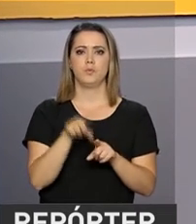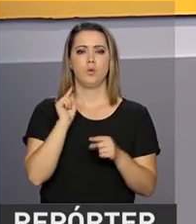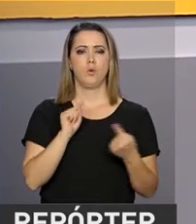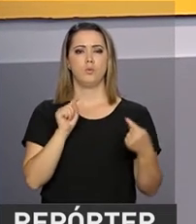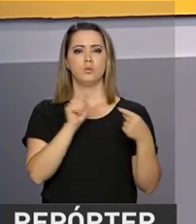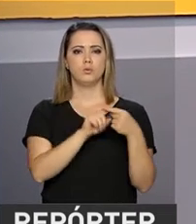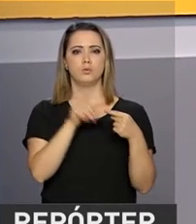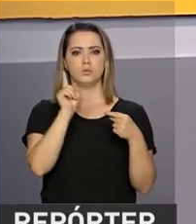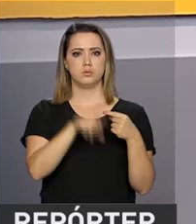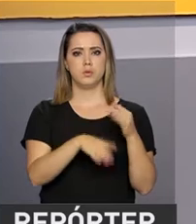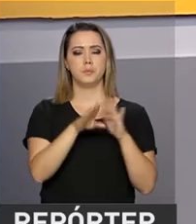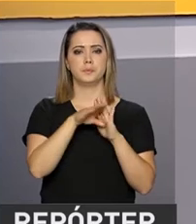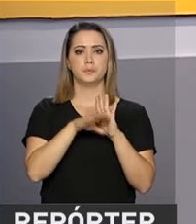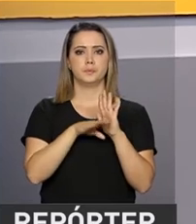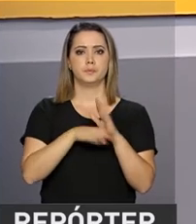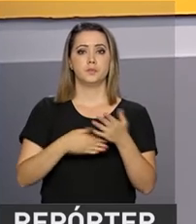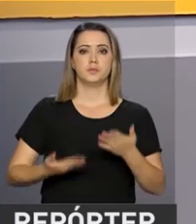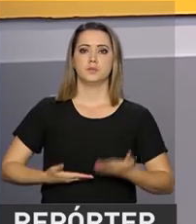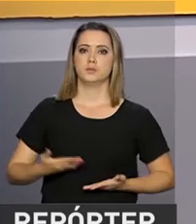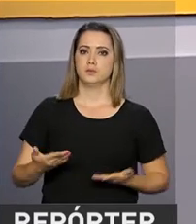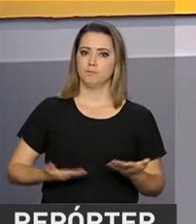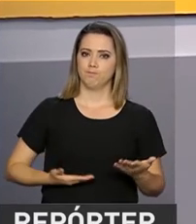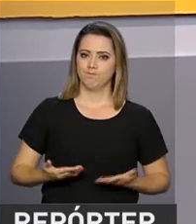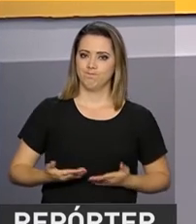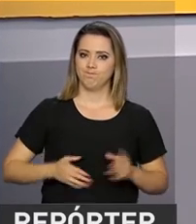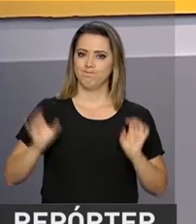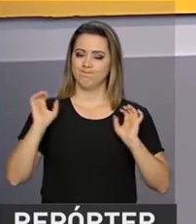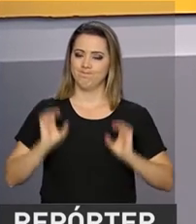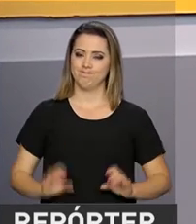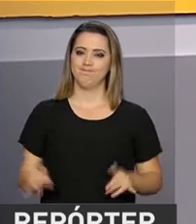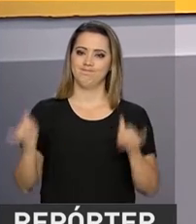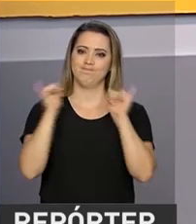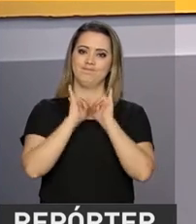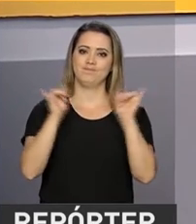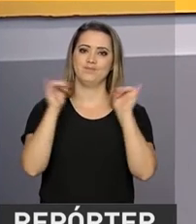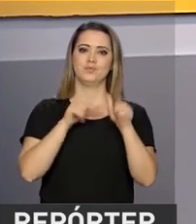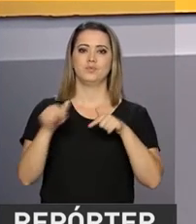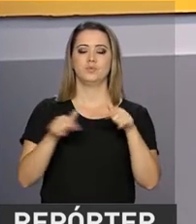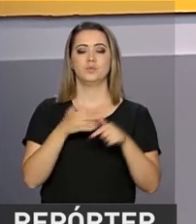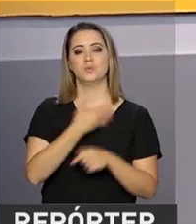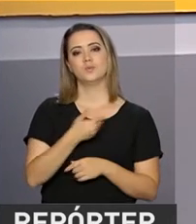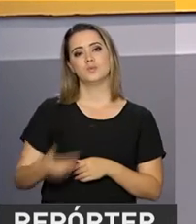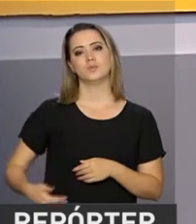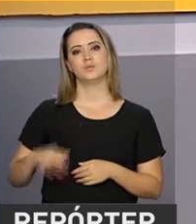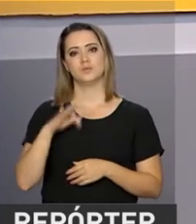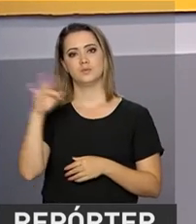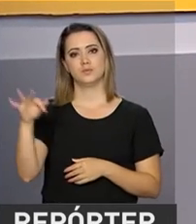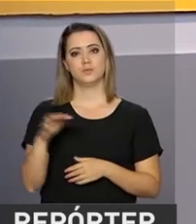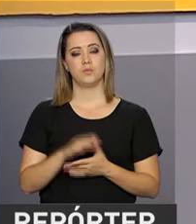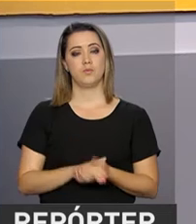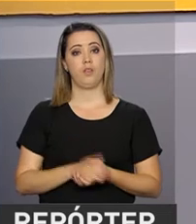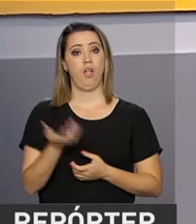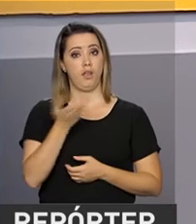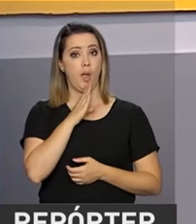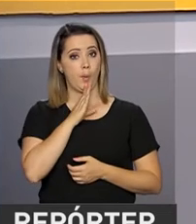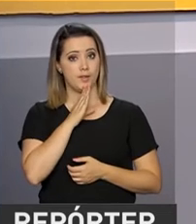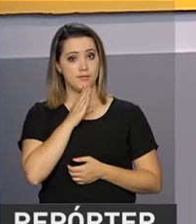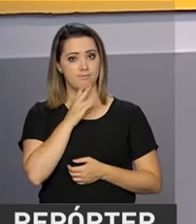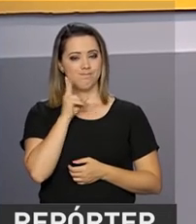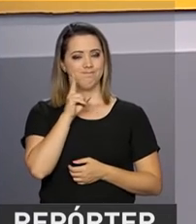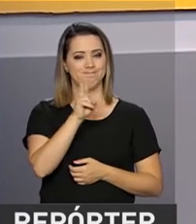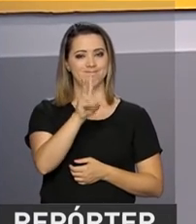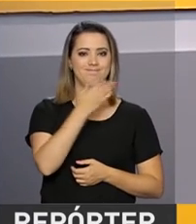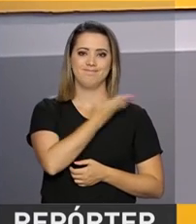o foco da programação é a prestação de serviços ao cidadão e à divulgação das ações do governo federal para conhecer